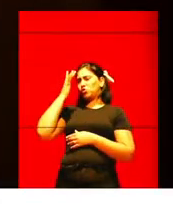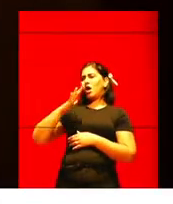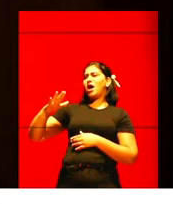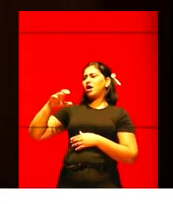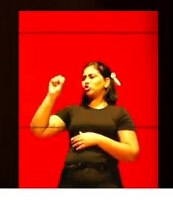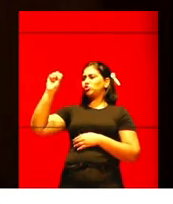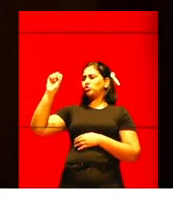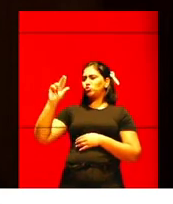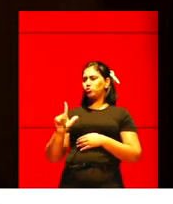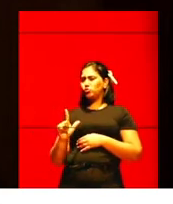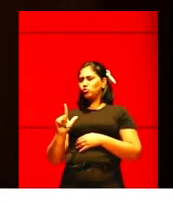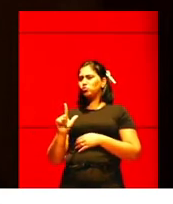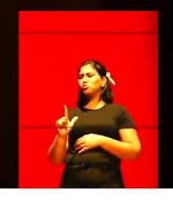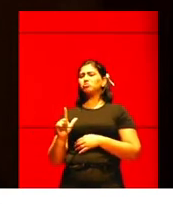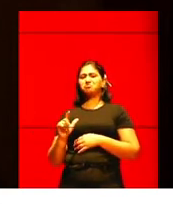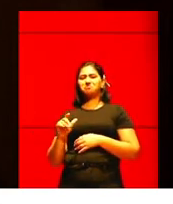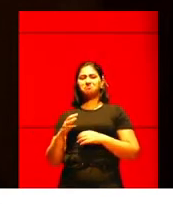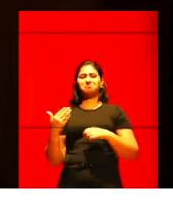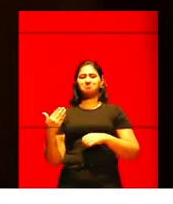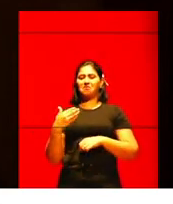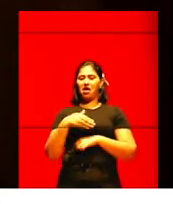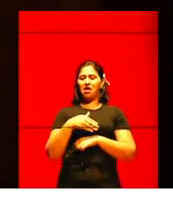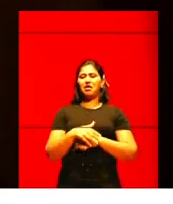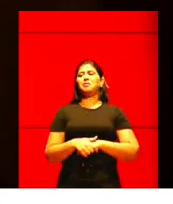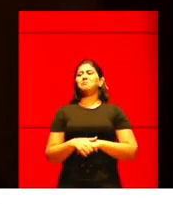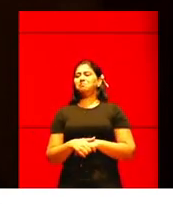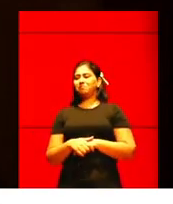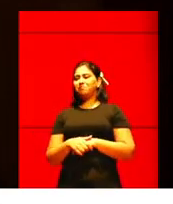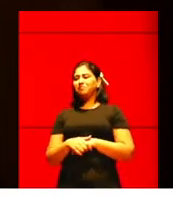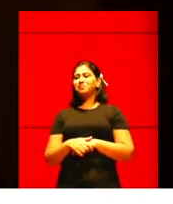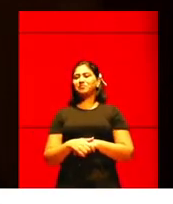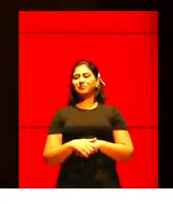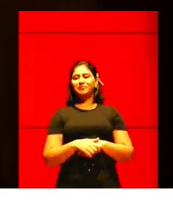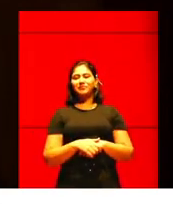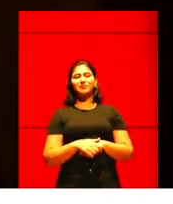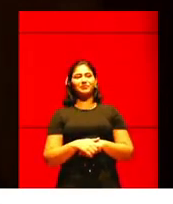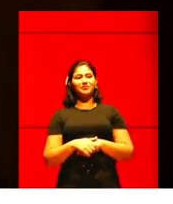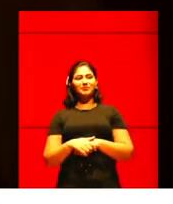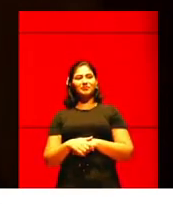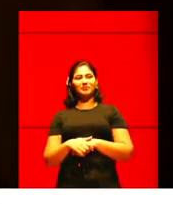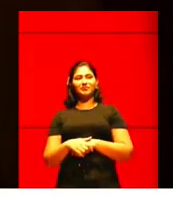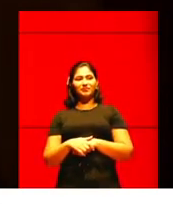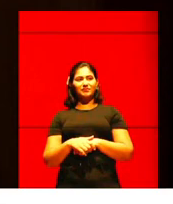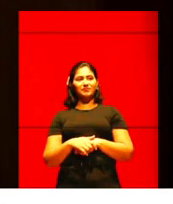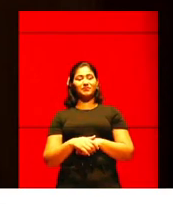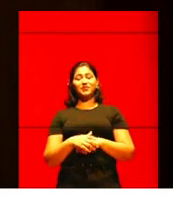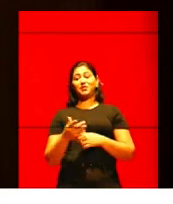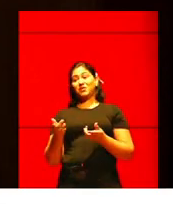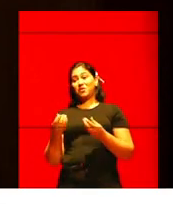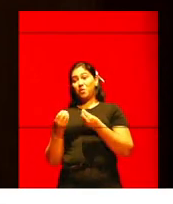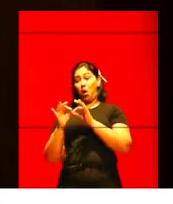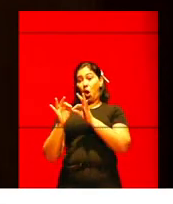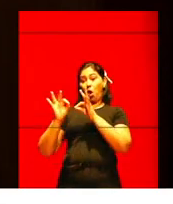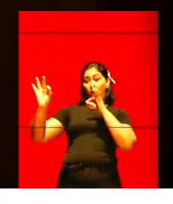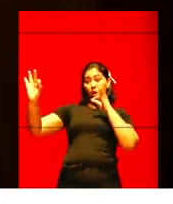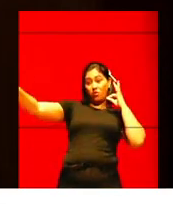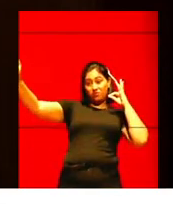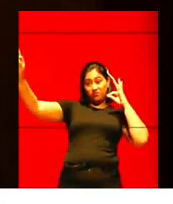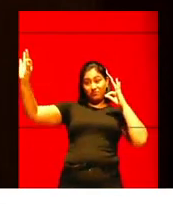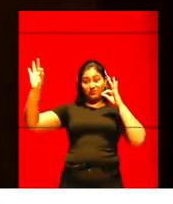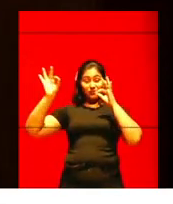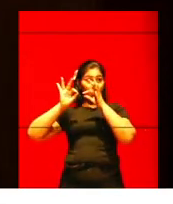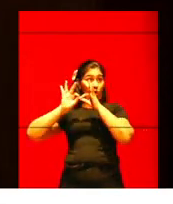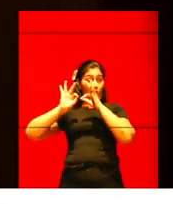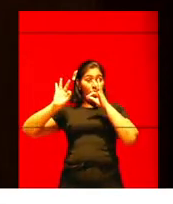marcando presença. Viagem de longe, hein, mano? Tô é doido, é muito semáforo, né? Viaduto. E o